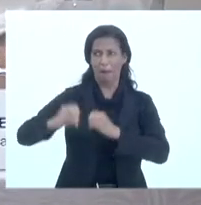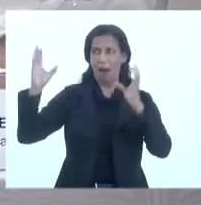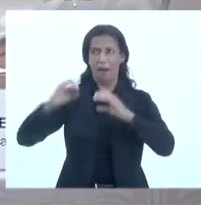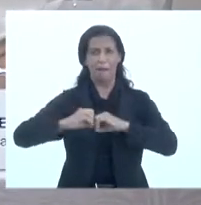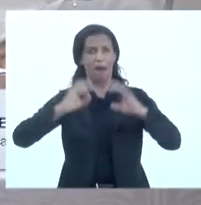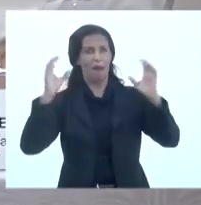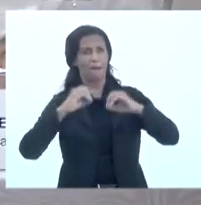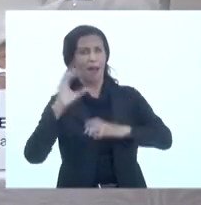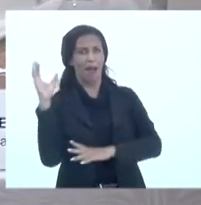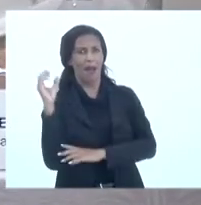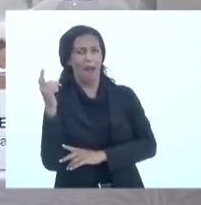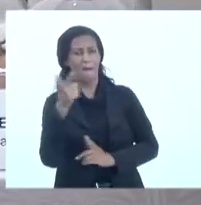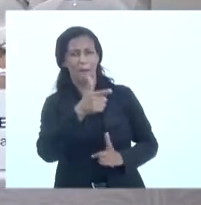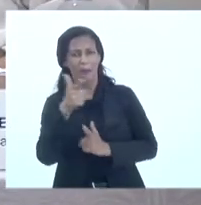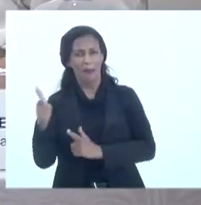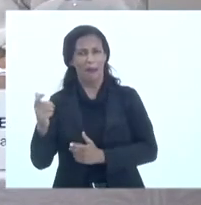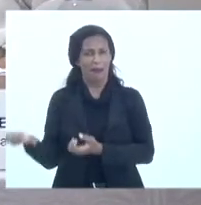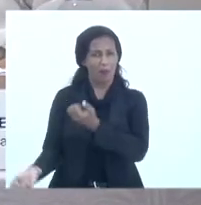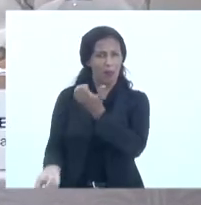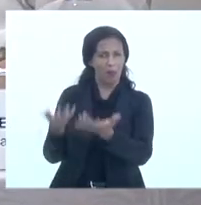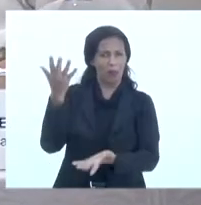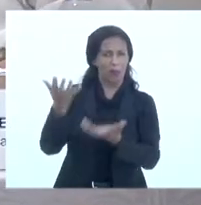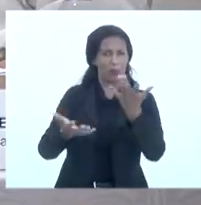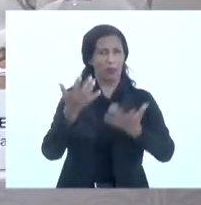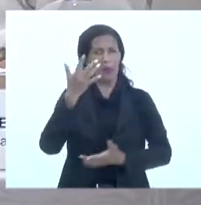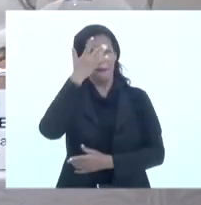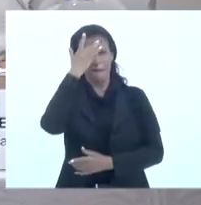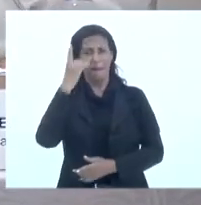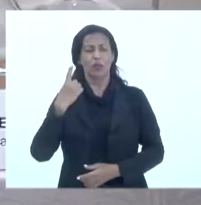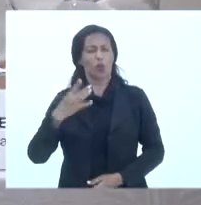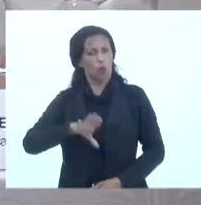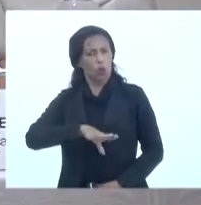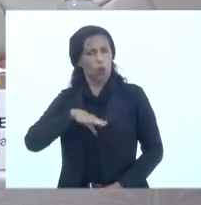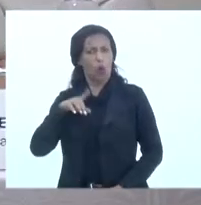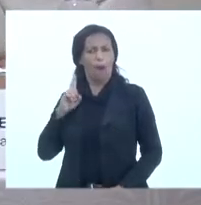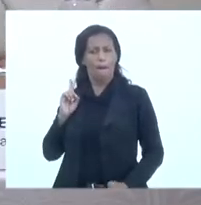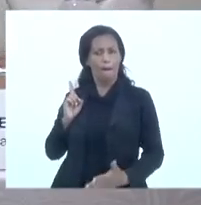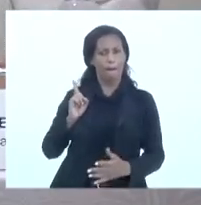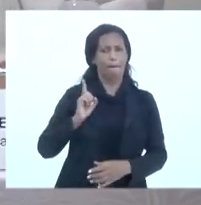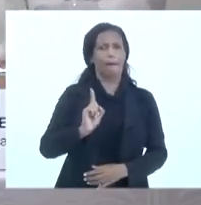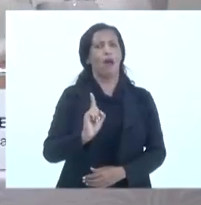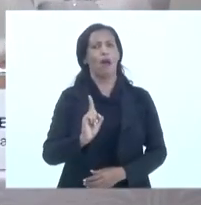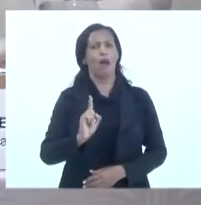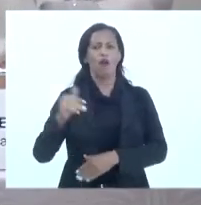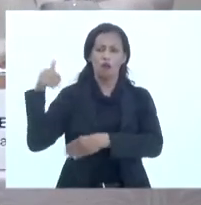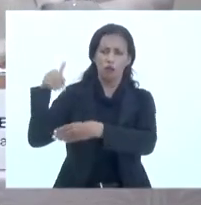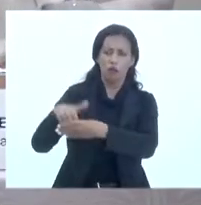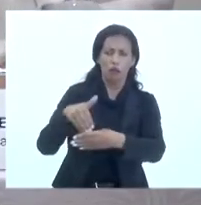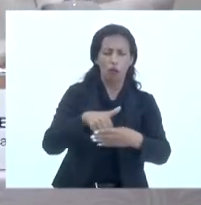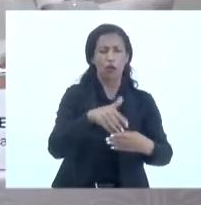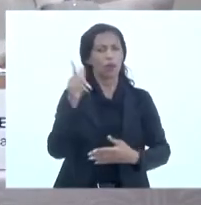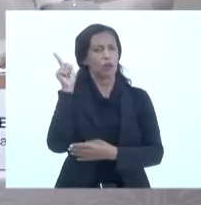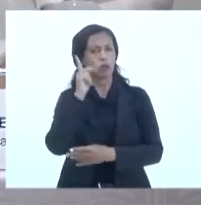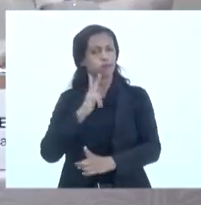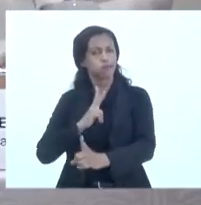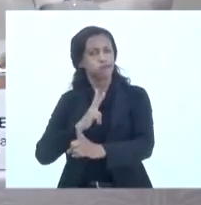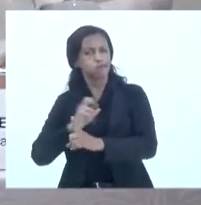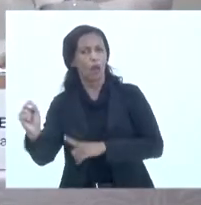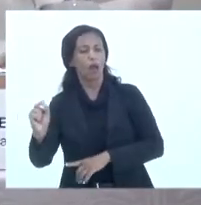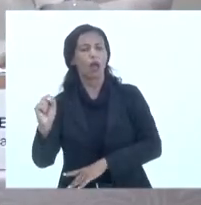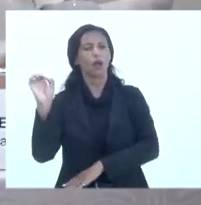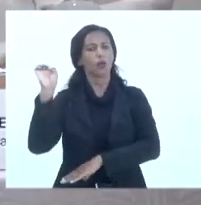de borracha, gás de pimenta. A gente enfrenta aquelas mensagens, votamos, aprovamos, o